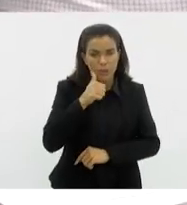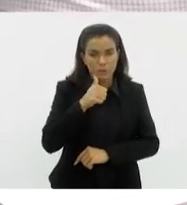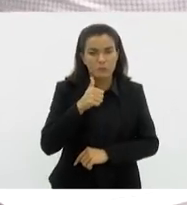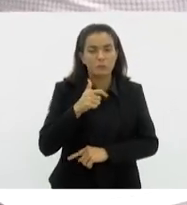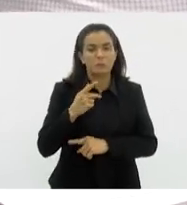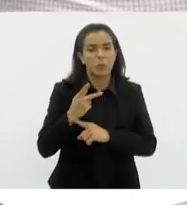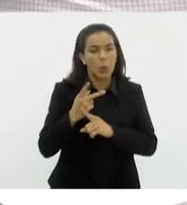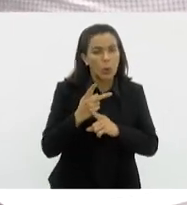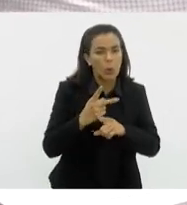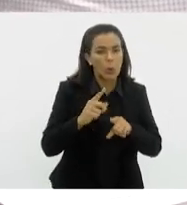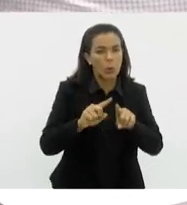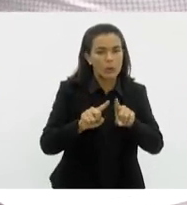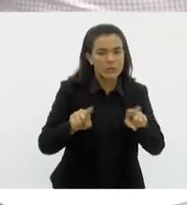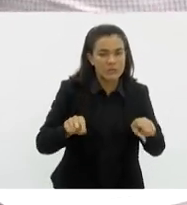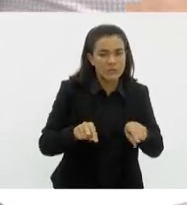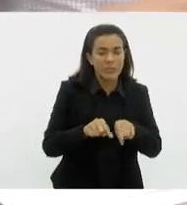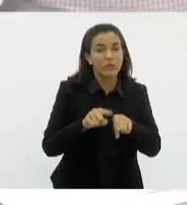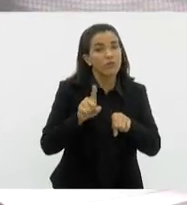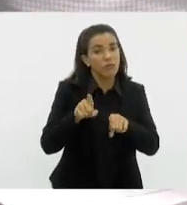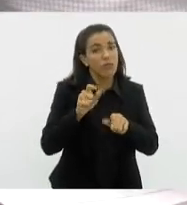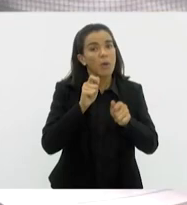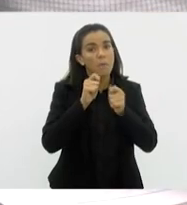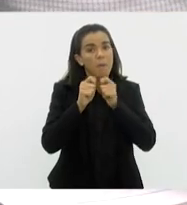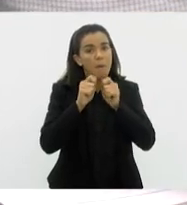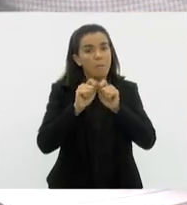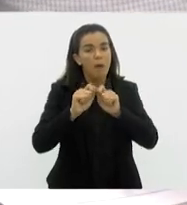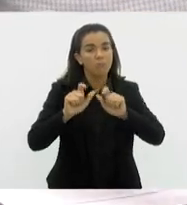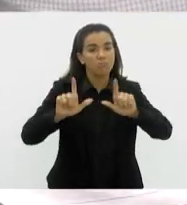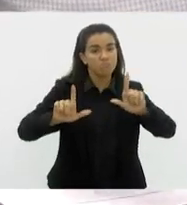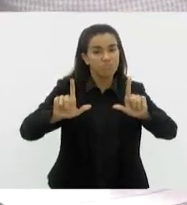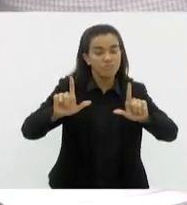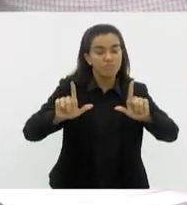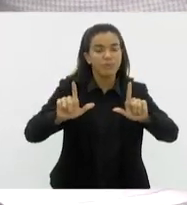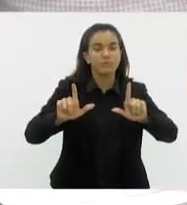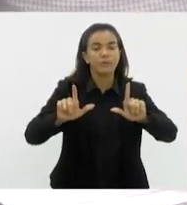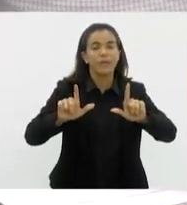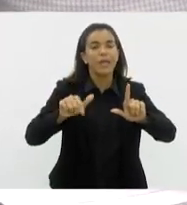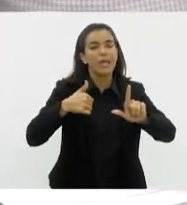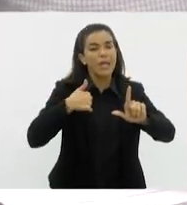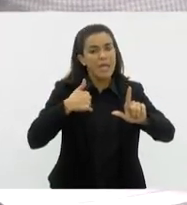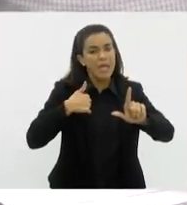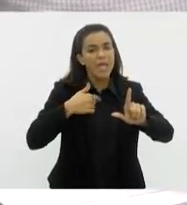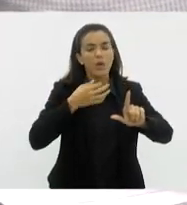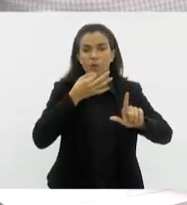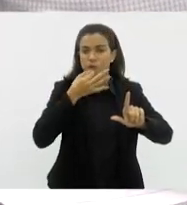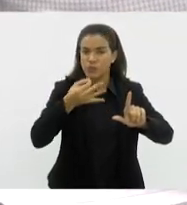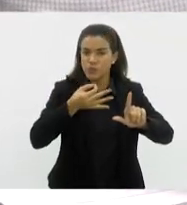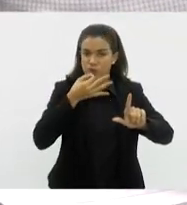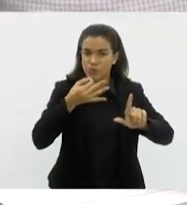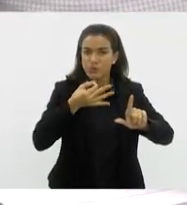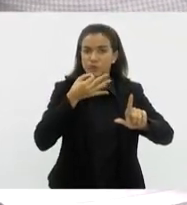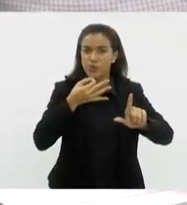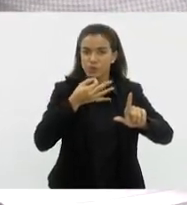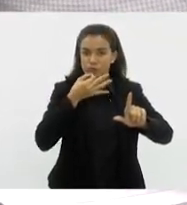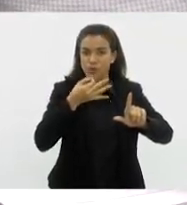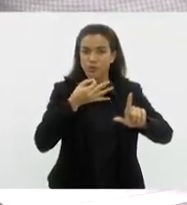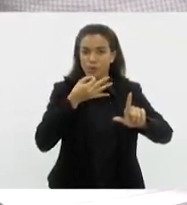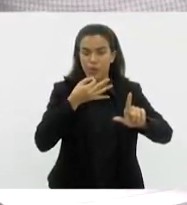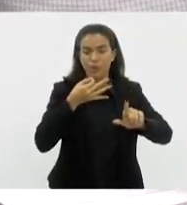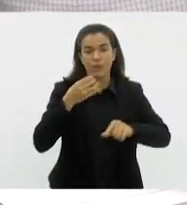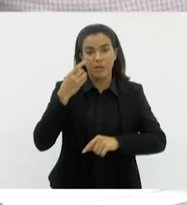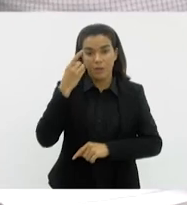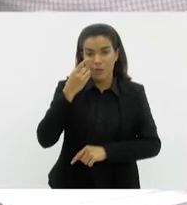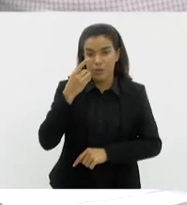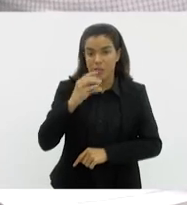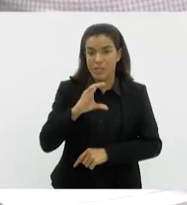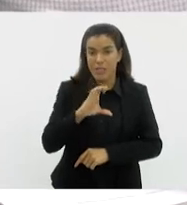Procuraram gabinete, em suma, isso foi uma matéria veiculada na mídia. Eu tinha dado uma sugestão, deputadas Verônica e